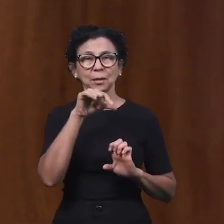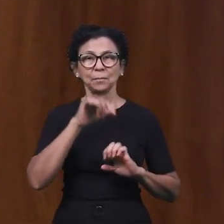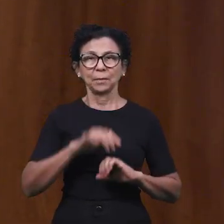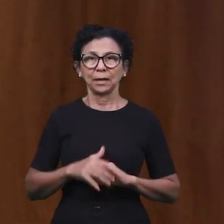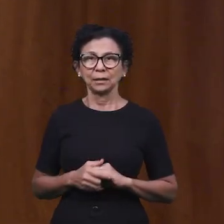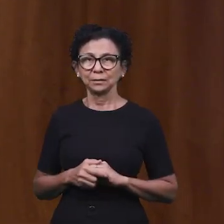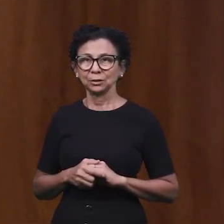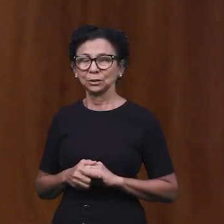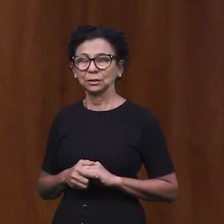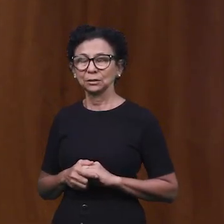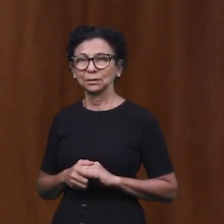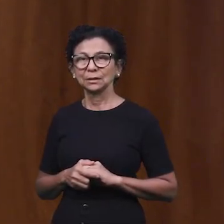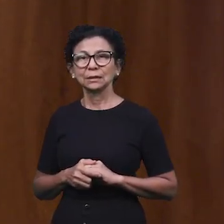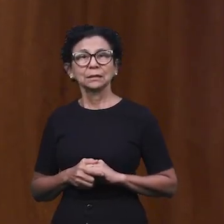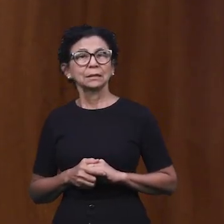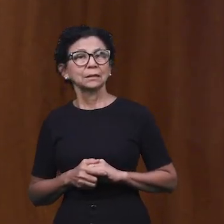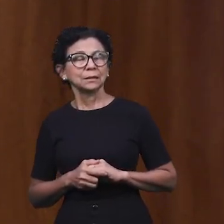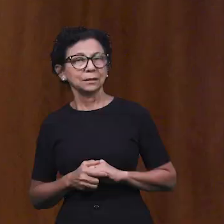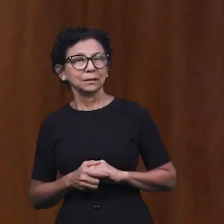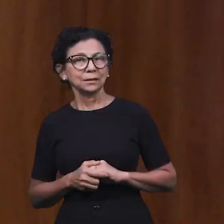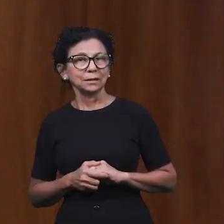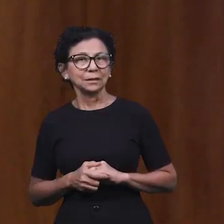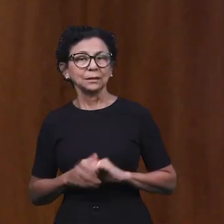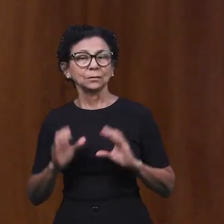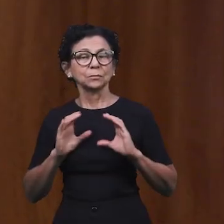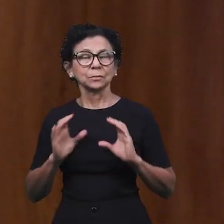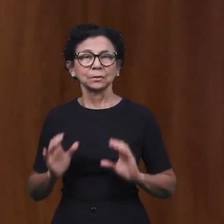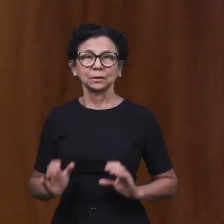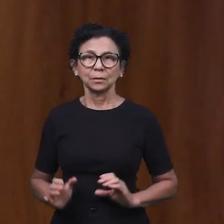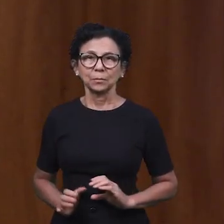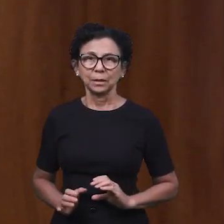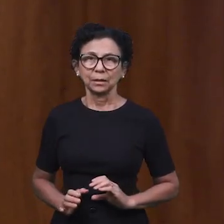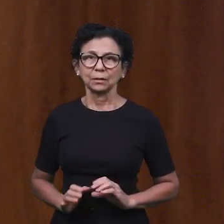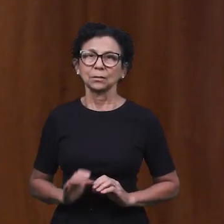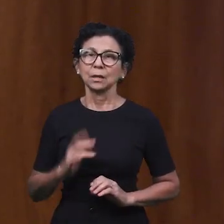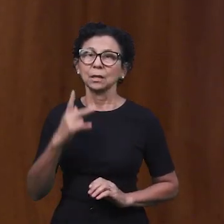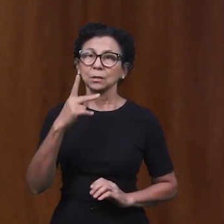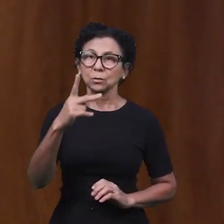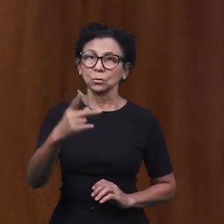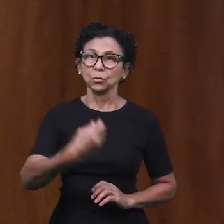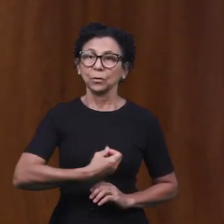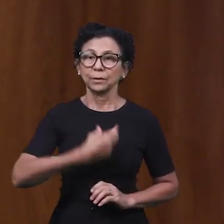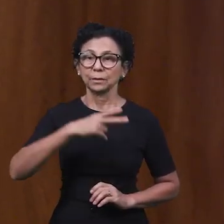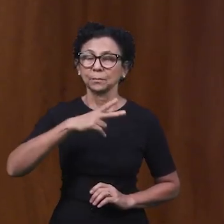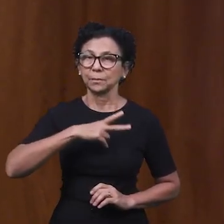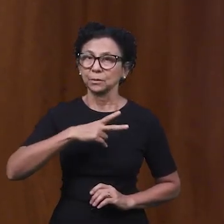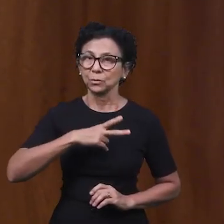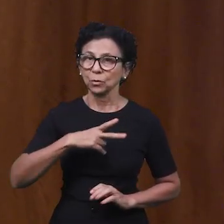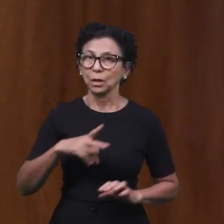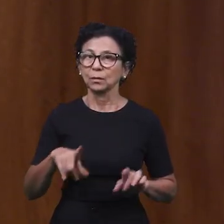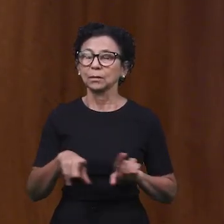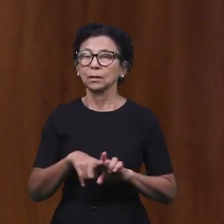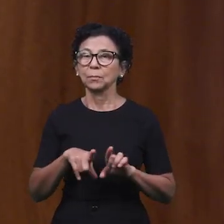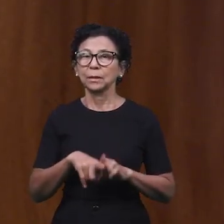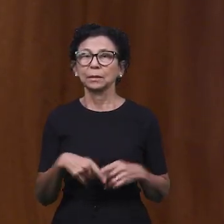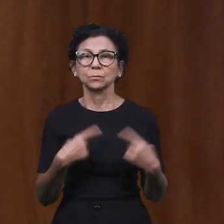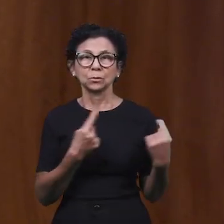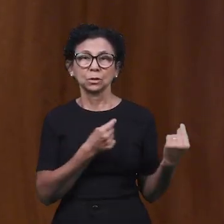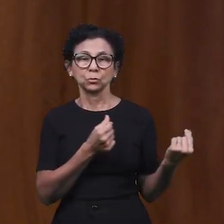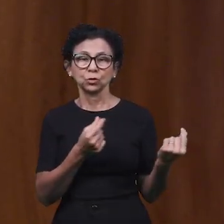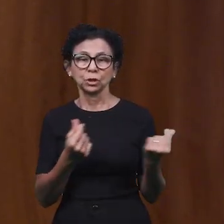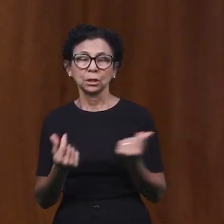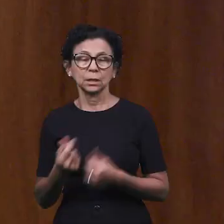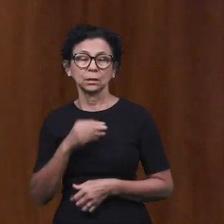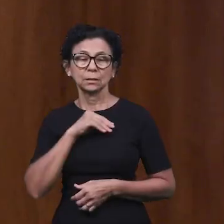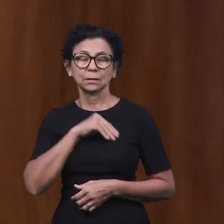apenas de uma porta de comércio, mas é você cuidar bem da sua vida financeira, da sua conta, dos seus valores, da